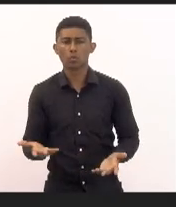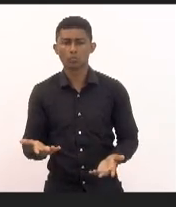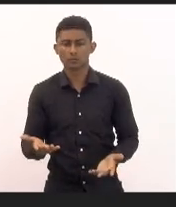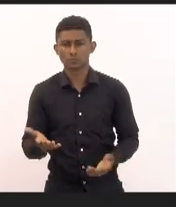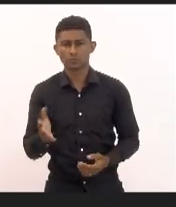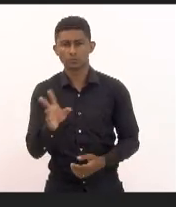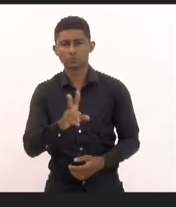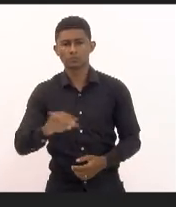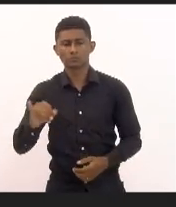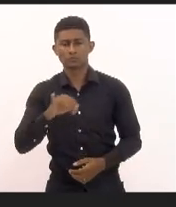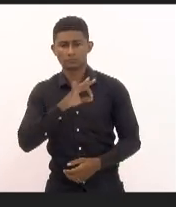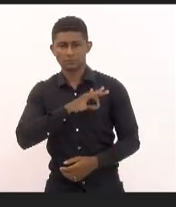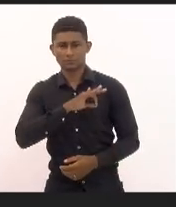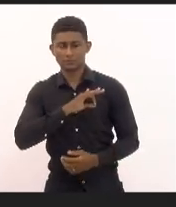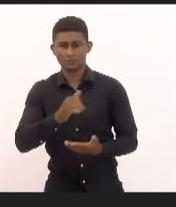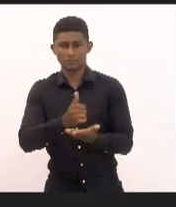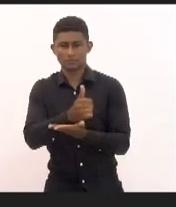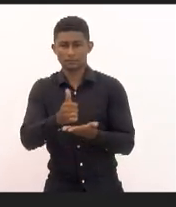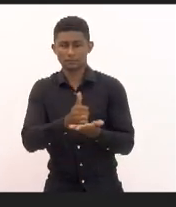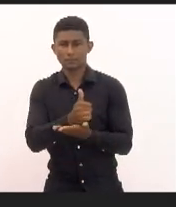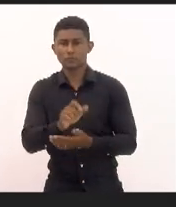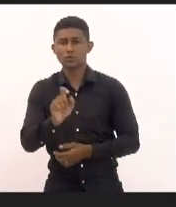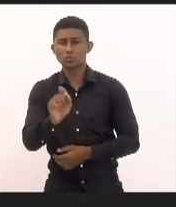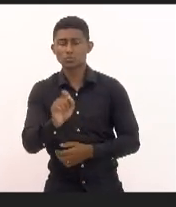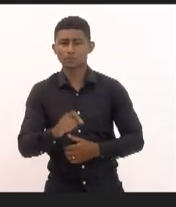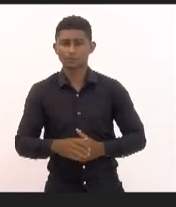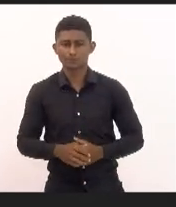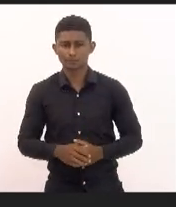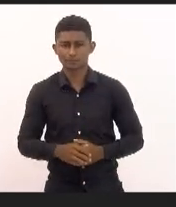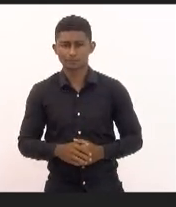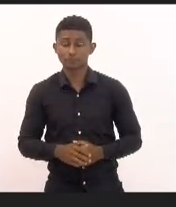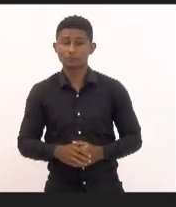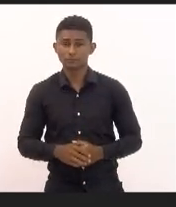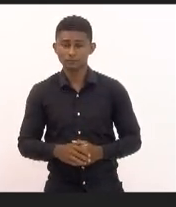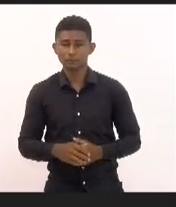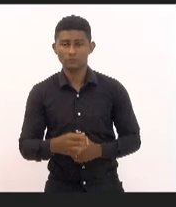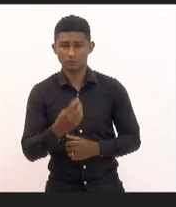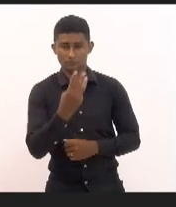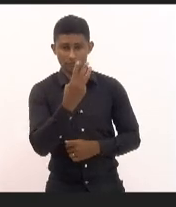corrigido o salário, o piso da categoria, que passou a ser